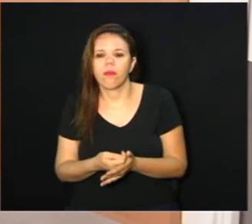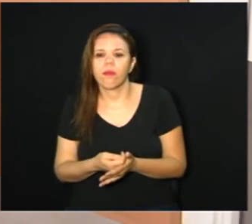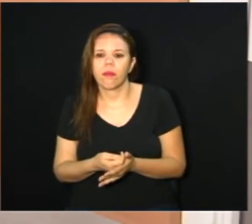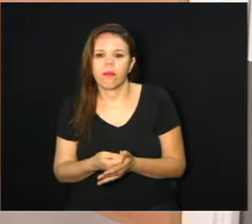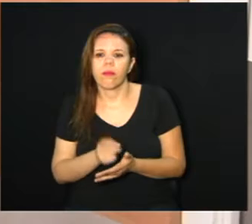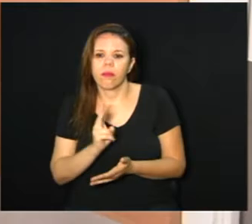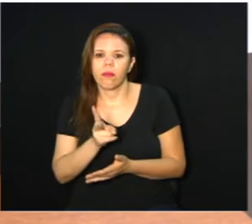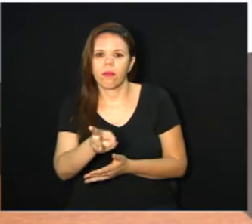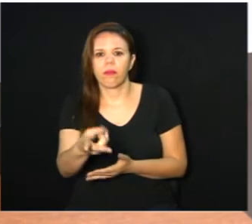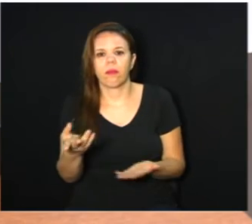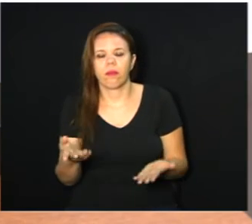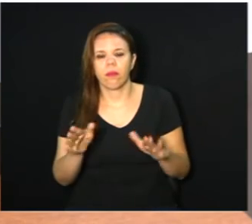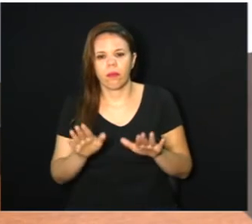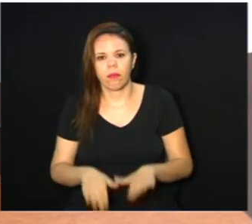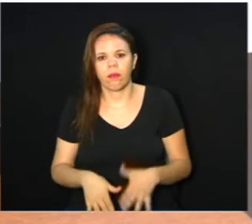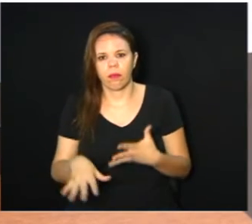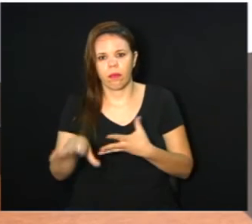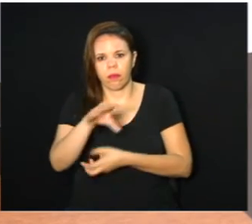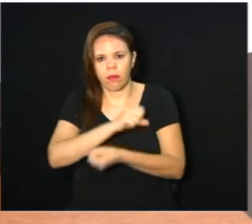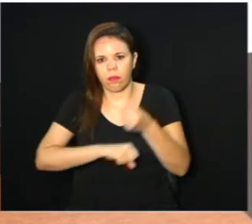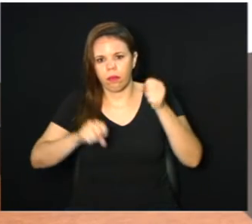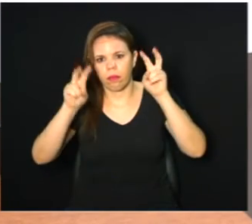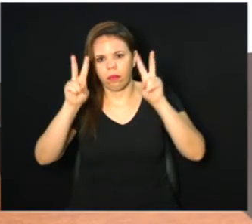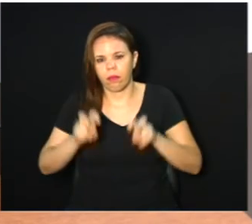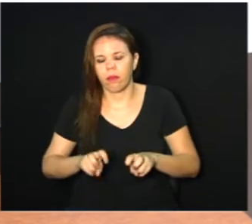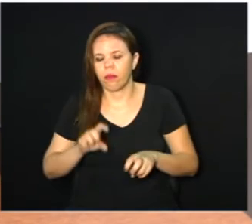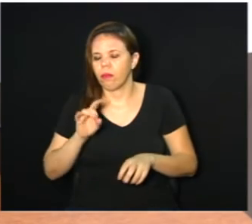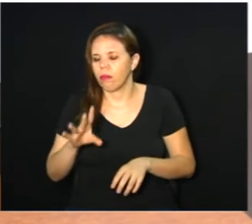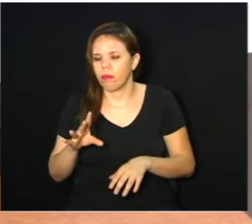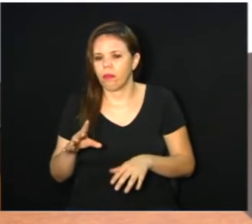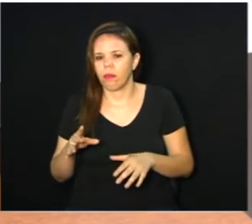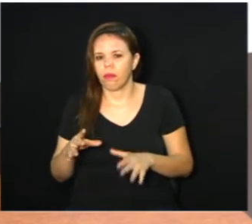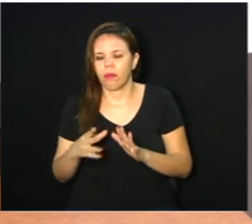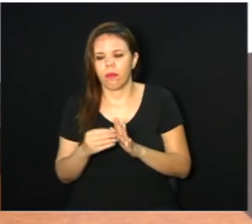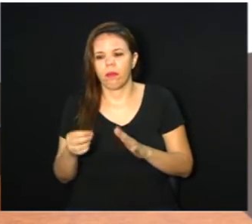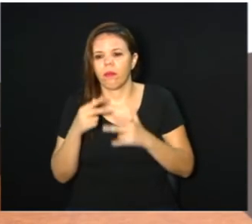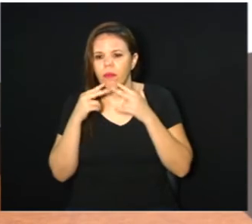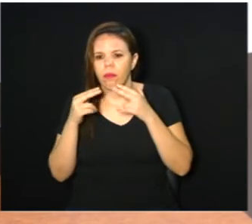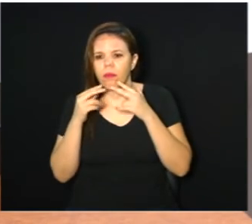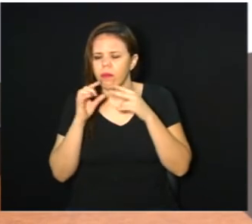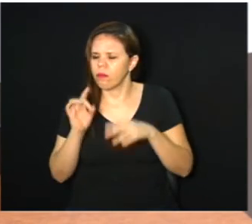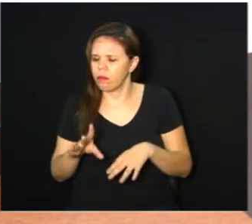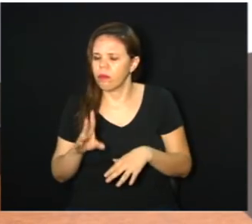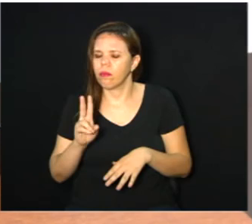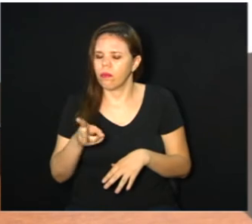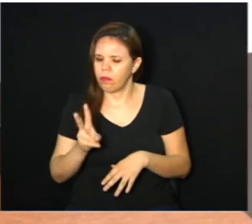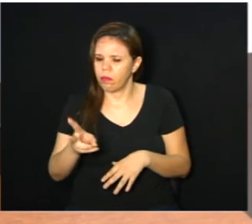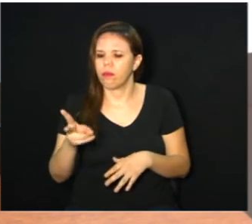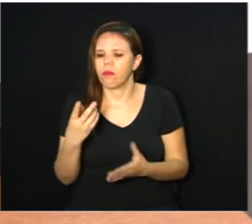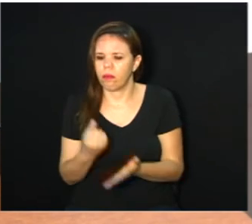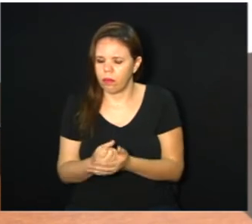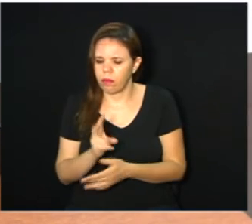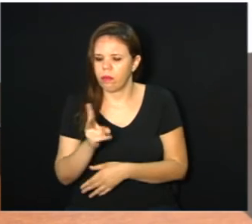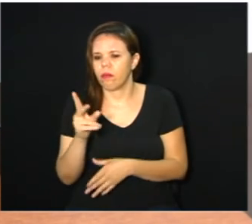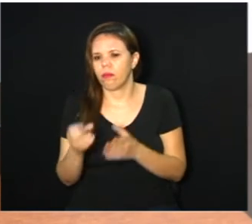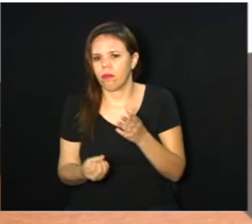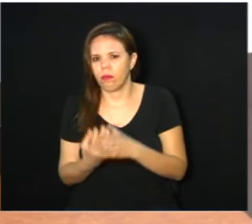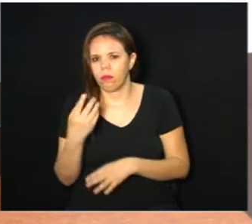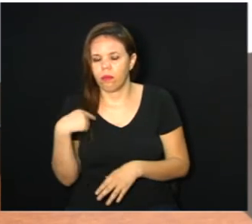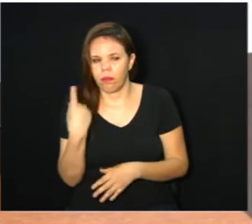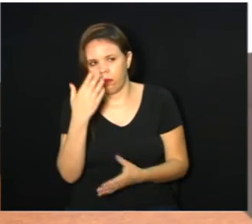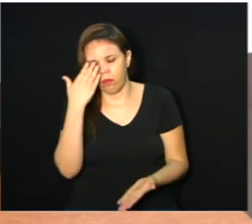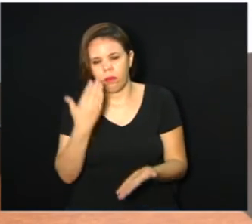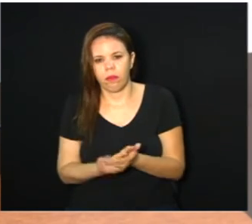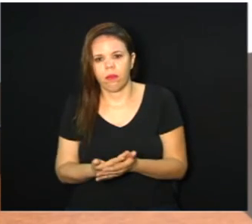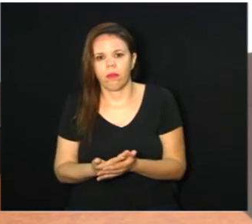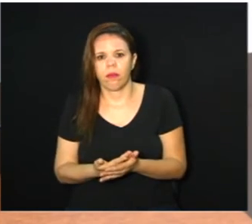de sustentabilidade é um tema que não está só em alta, é uma diretriz e é algo que também a CPFL acredita. Nós somos